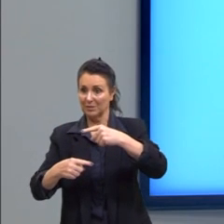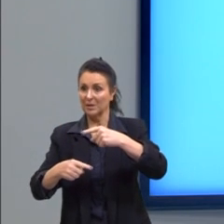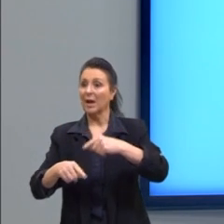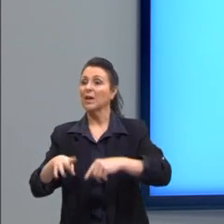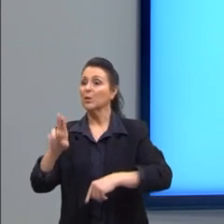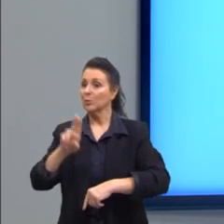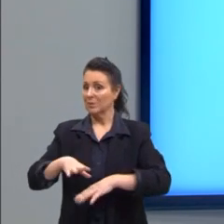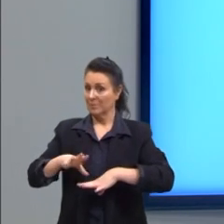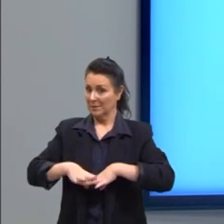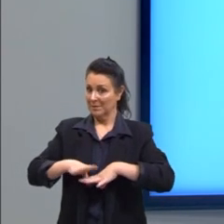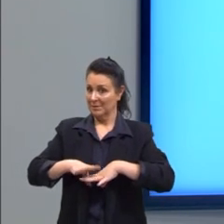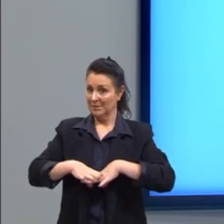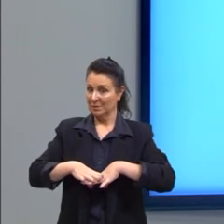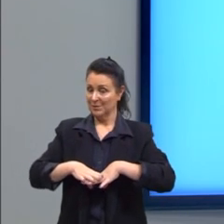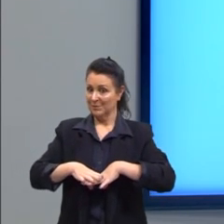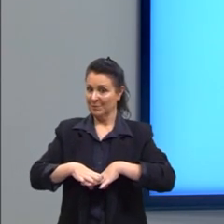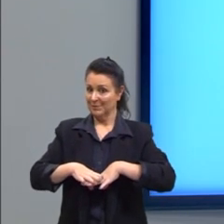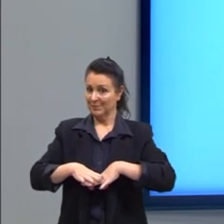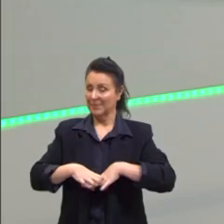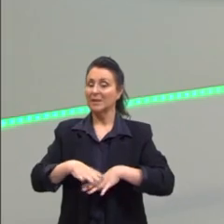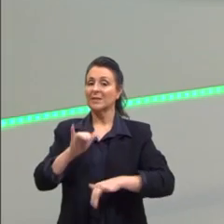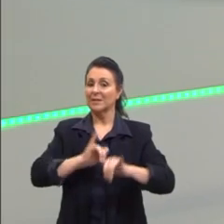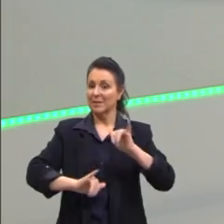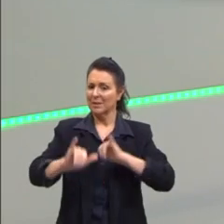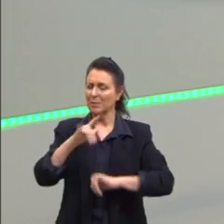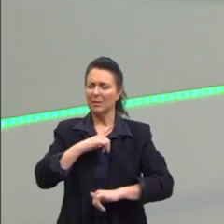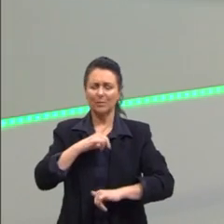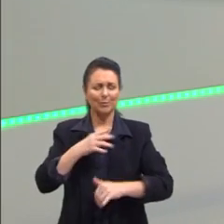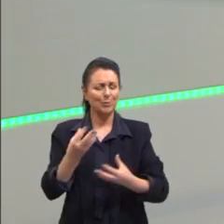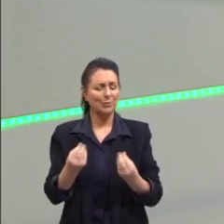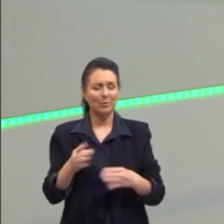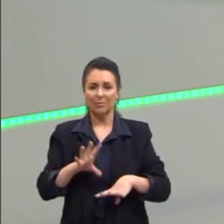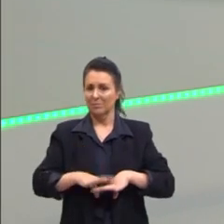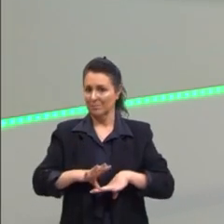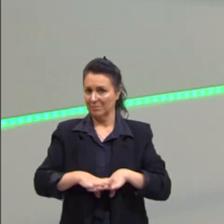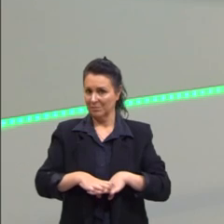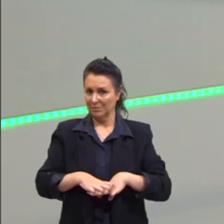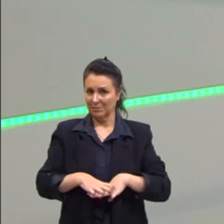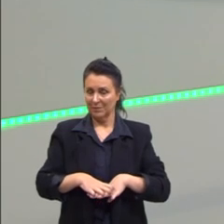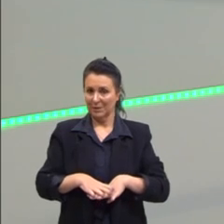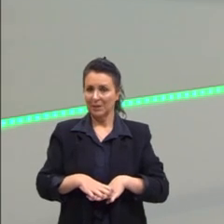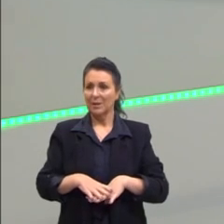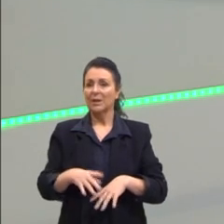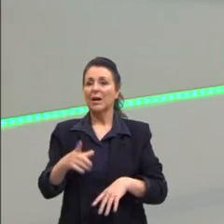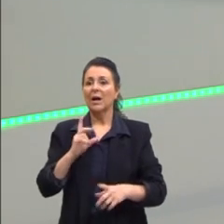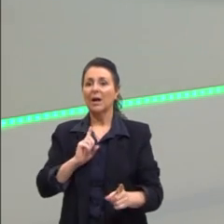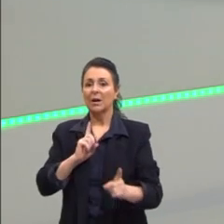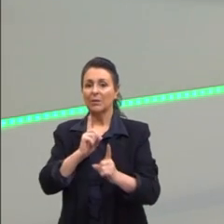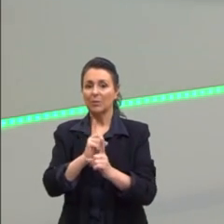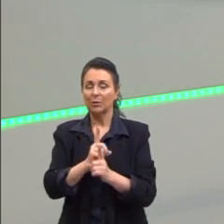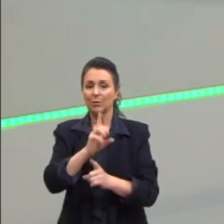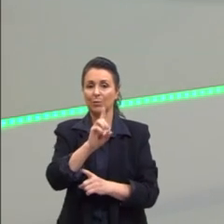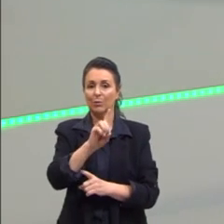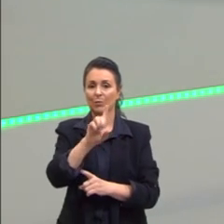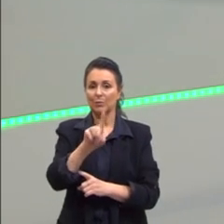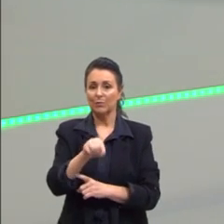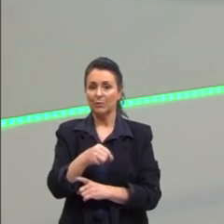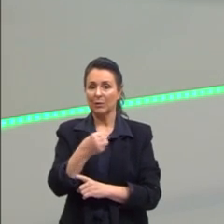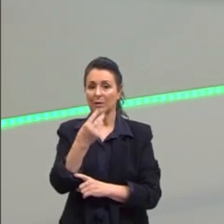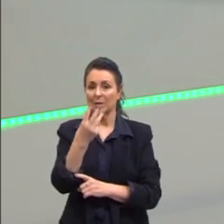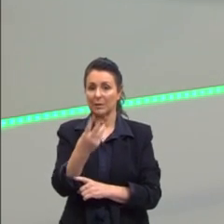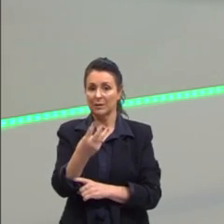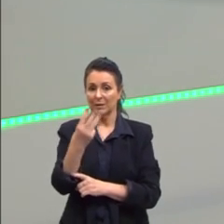matemática né Essa parte da química trabalha muito com matemática eu obtenho um valor de